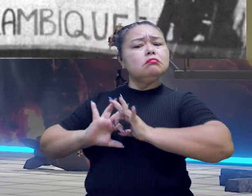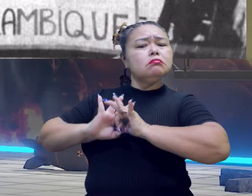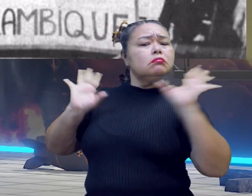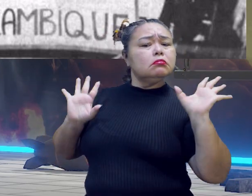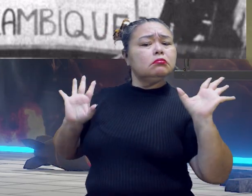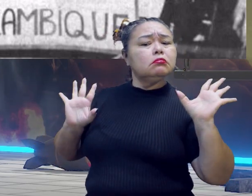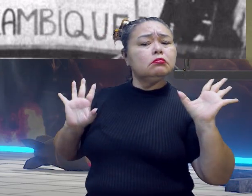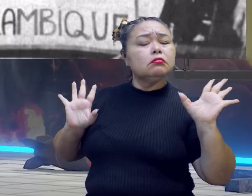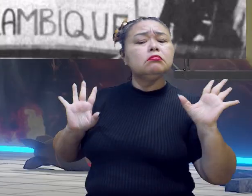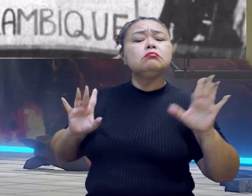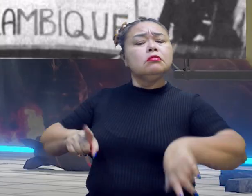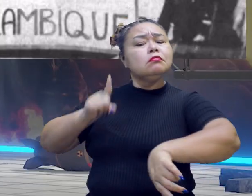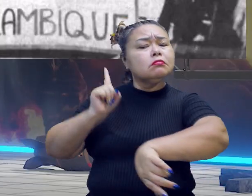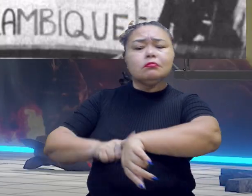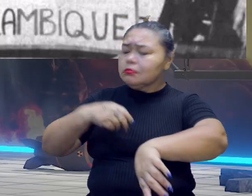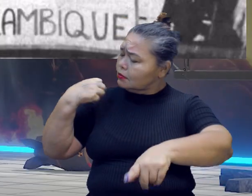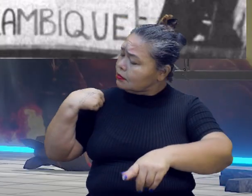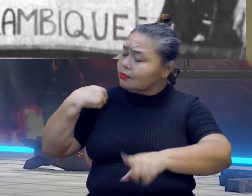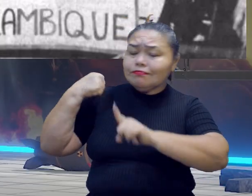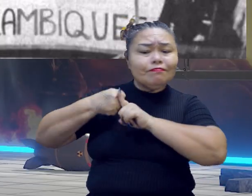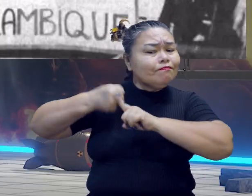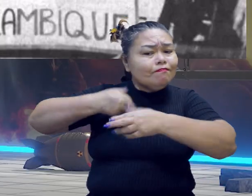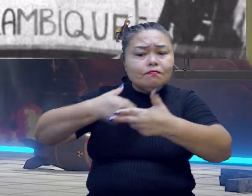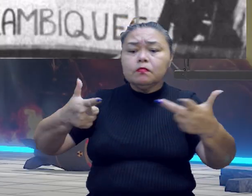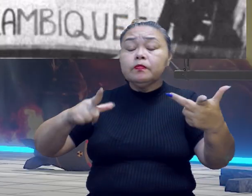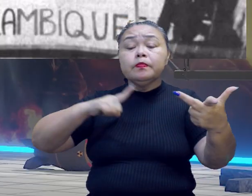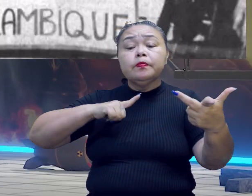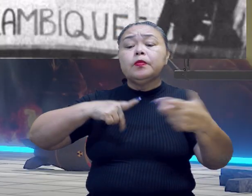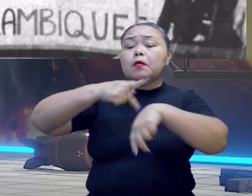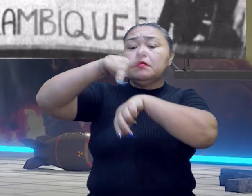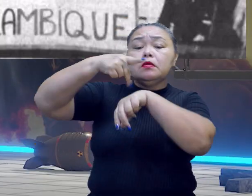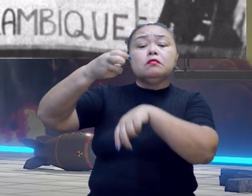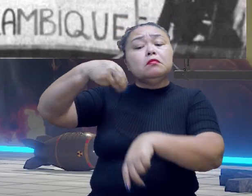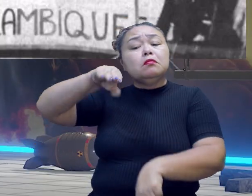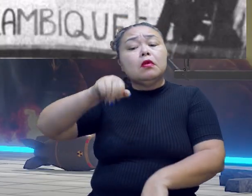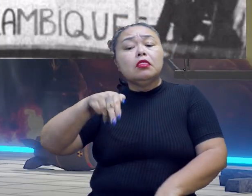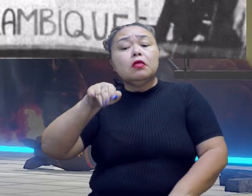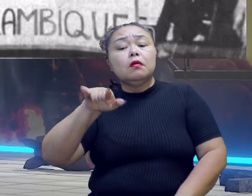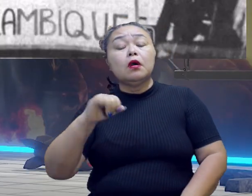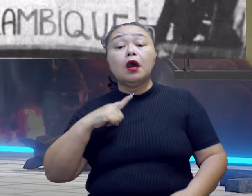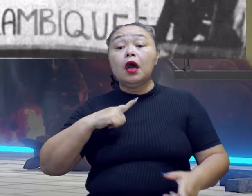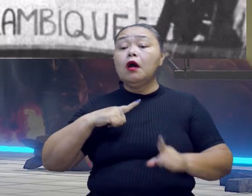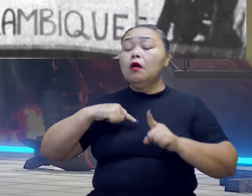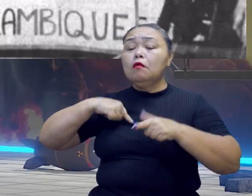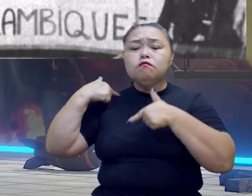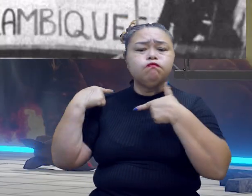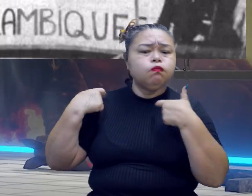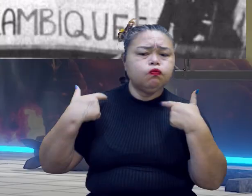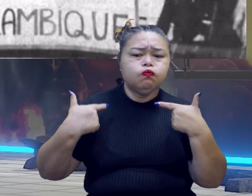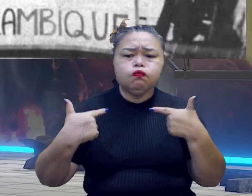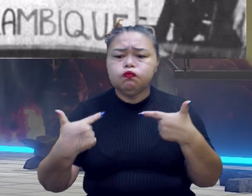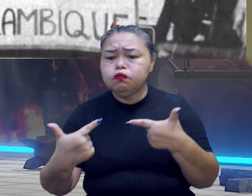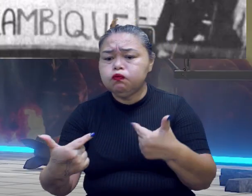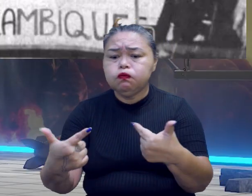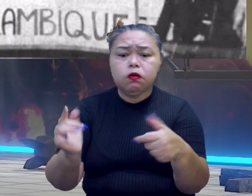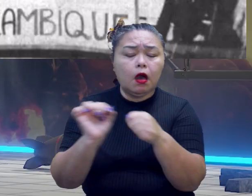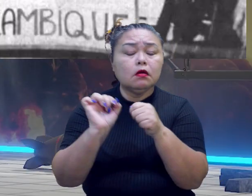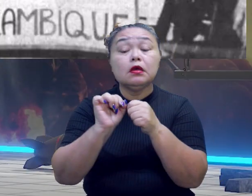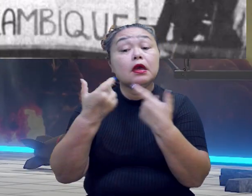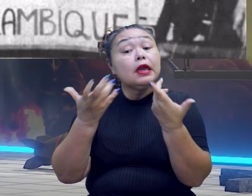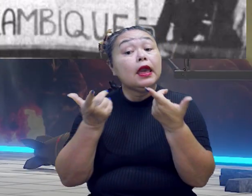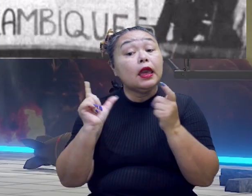independente, custe o que custar. E países como Moçambique, eles começam a lutar pelo seu processo